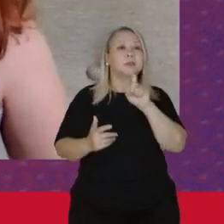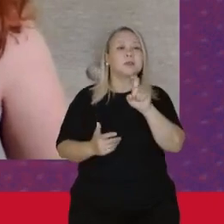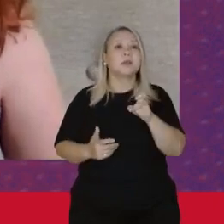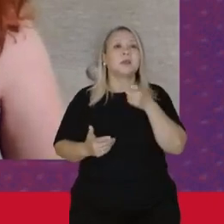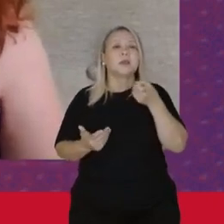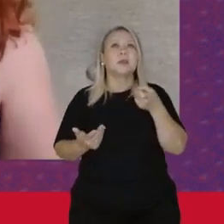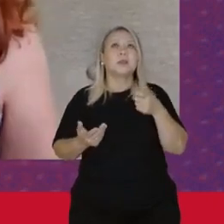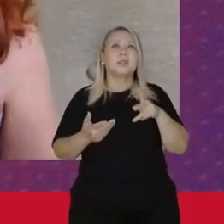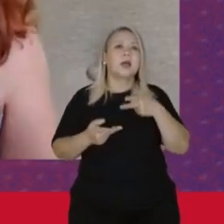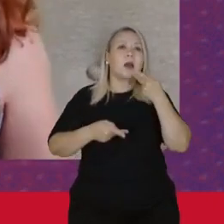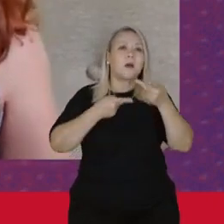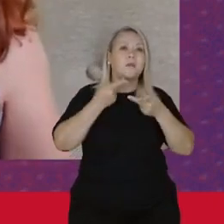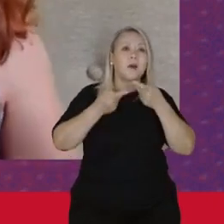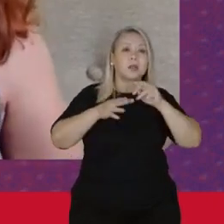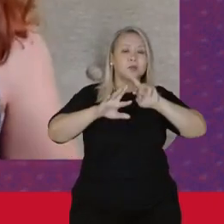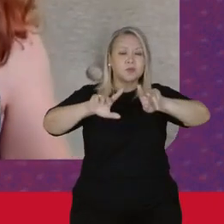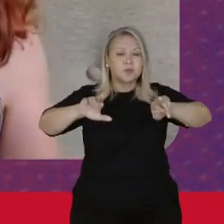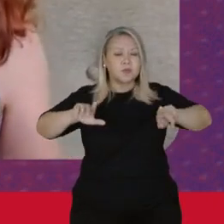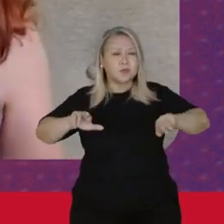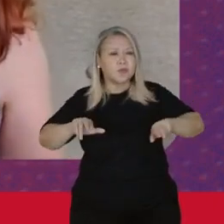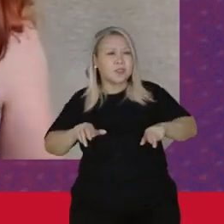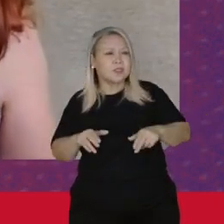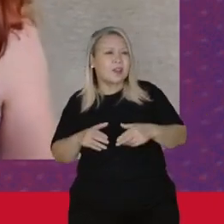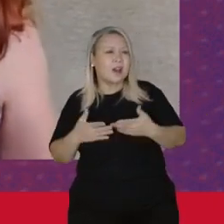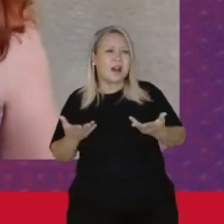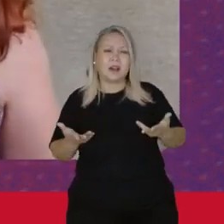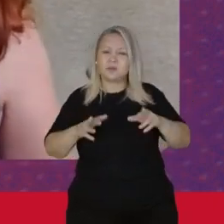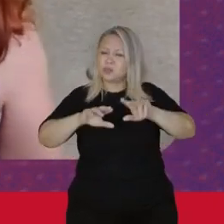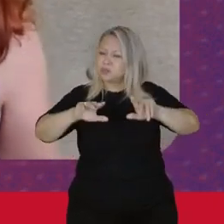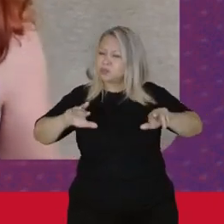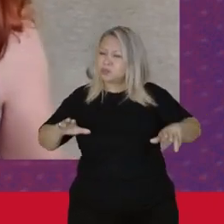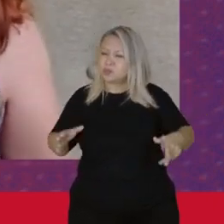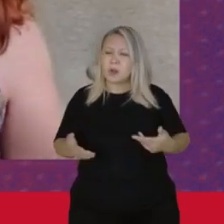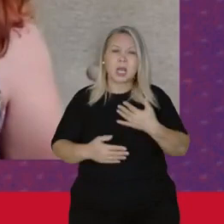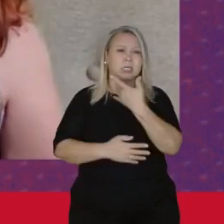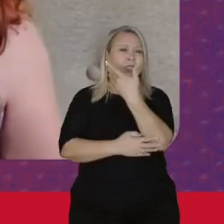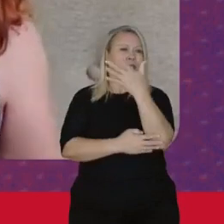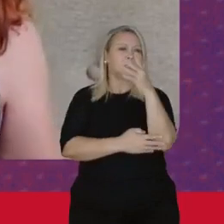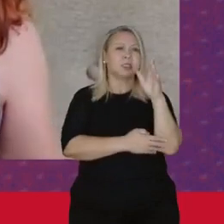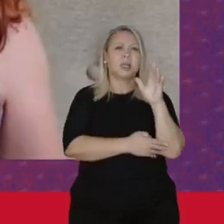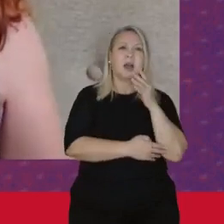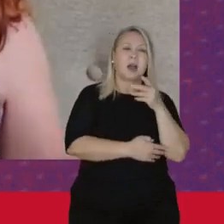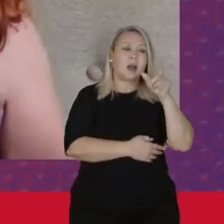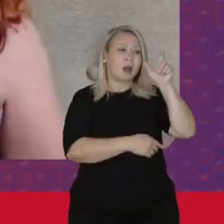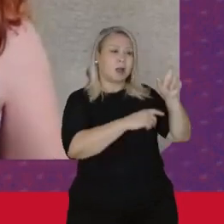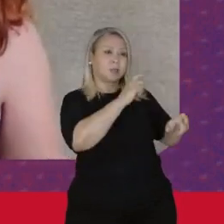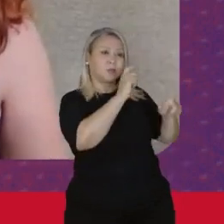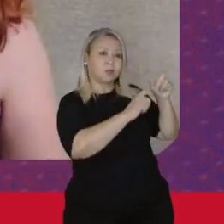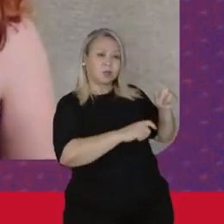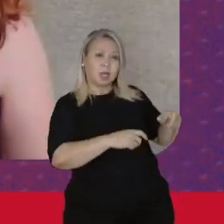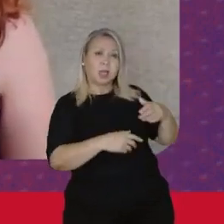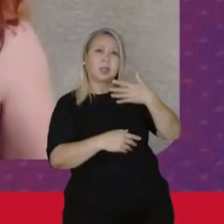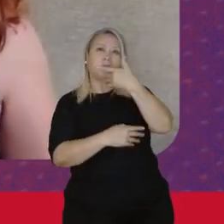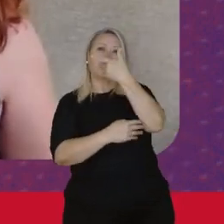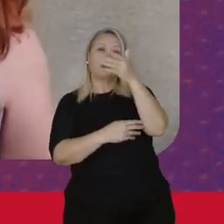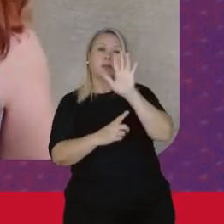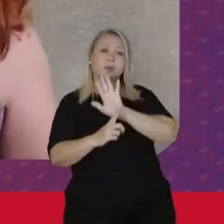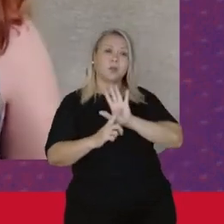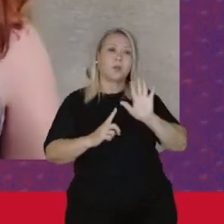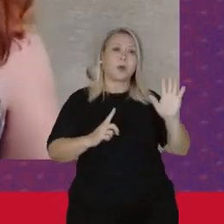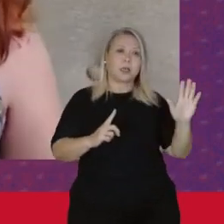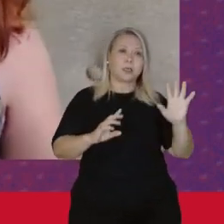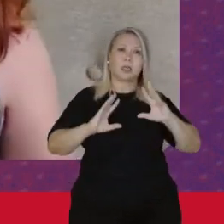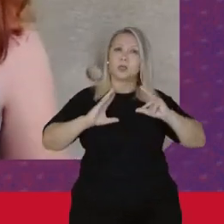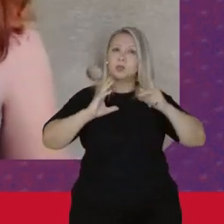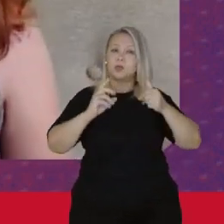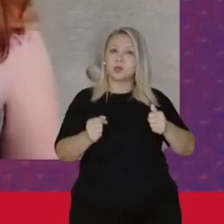a gente está falando de uma diversidade enorme, né, uma diversidade de biomas, de sujeitos, de paisagens, né, de